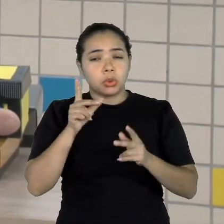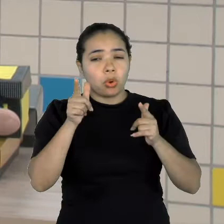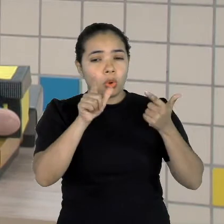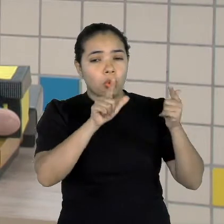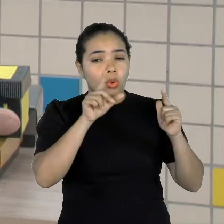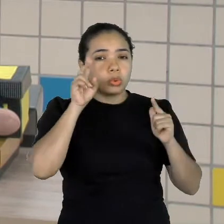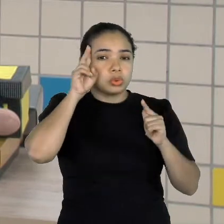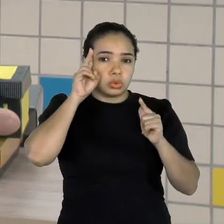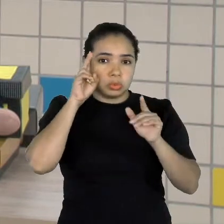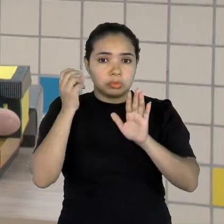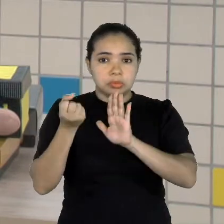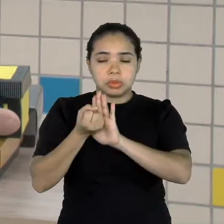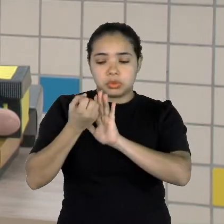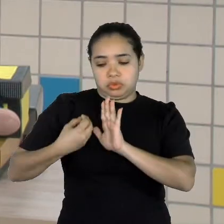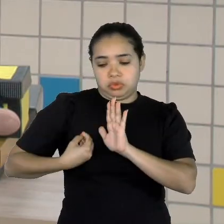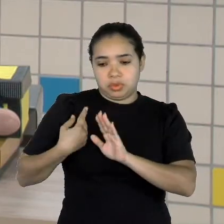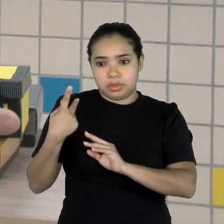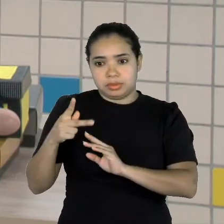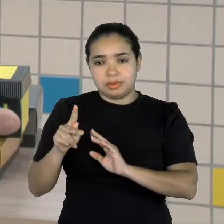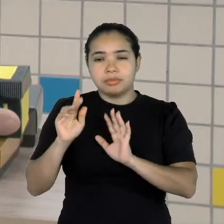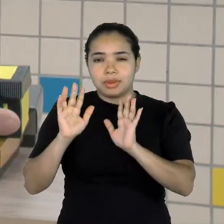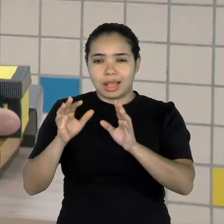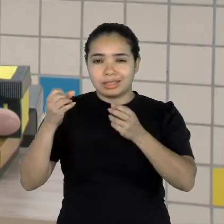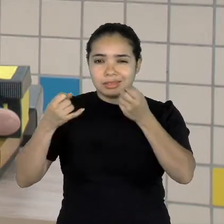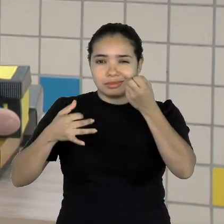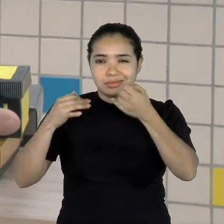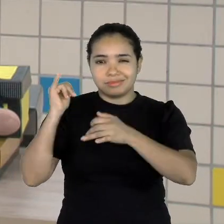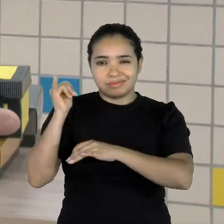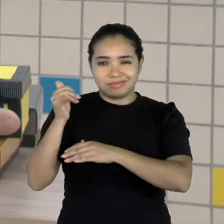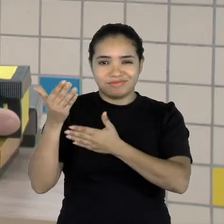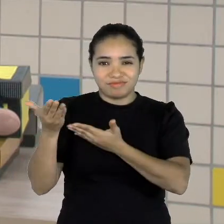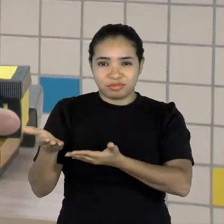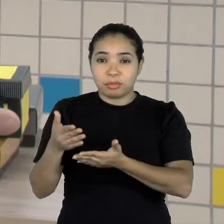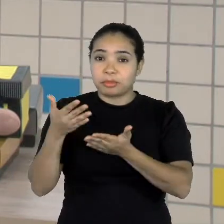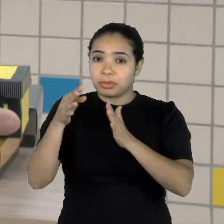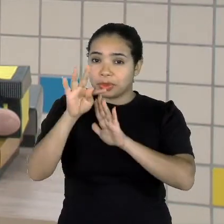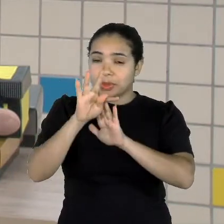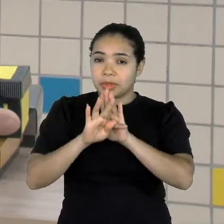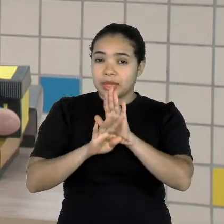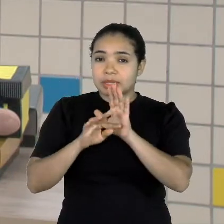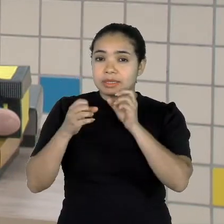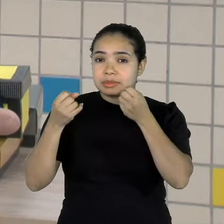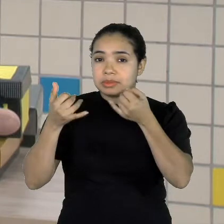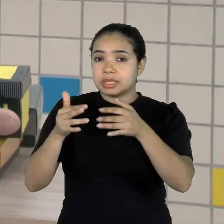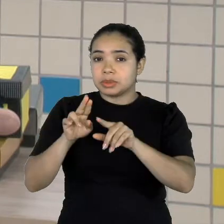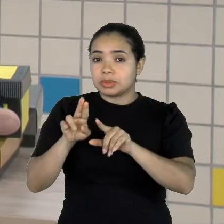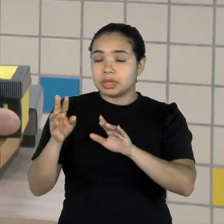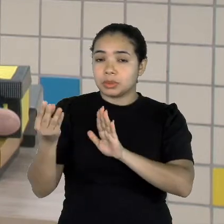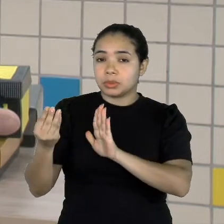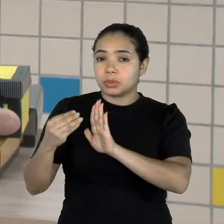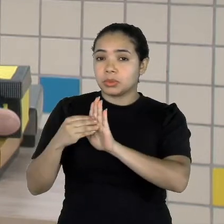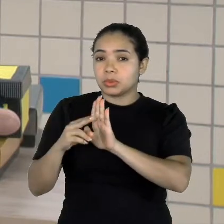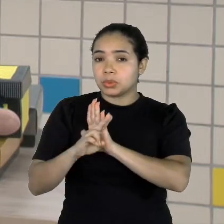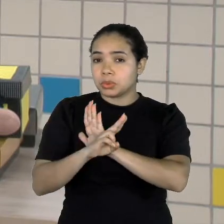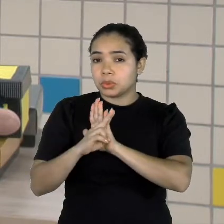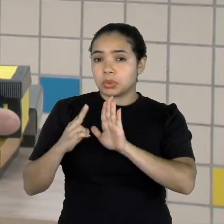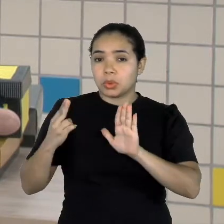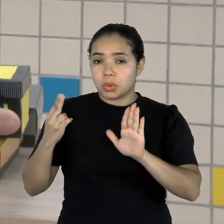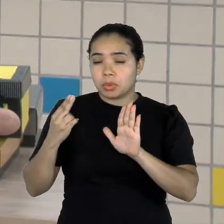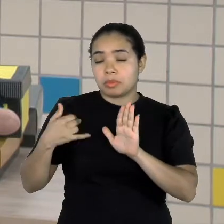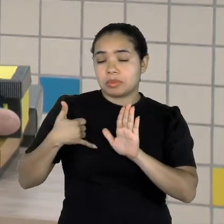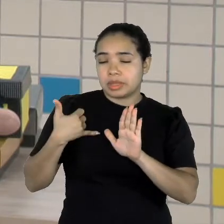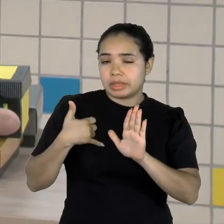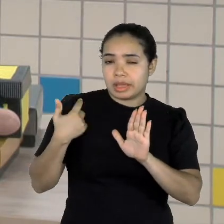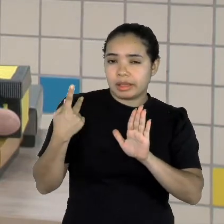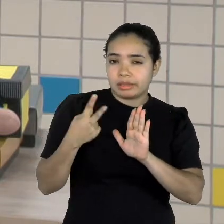tenha marcado também, mas ela escolheu contar essa. Então o texto começa destacando o quê? O nome, falou da idade dela,